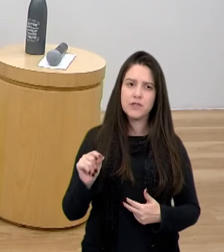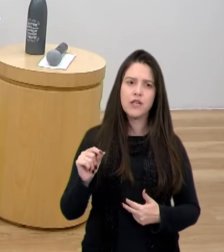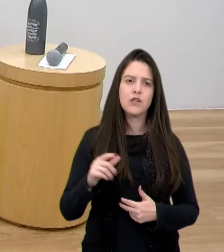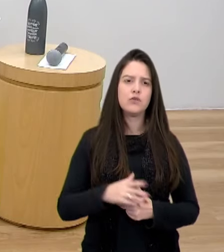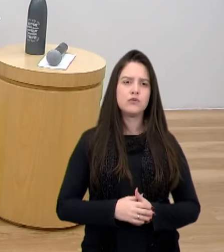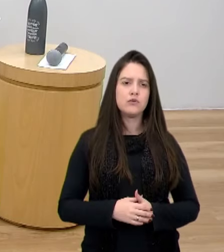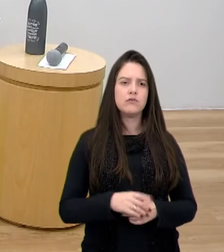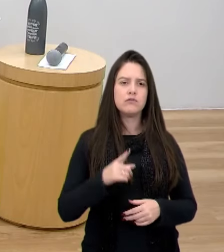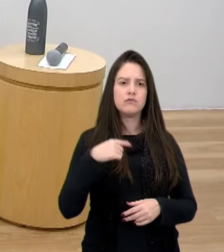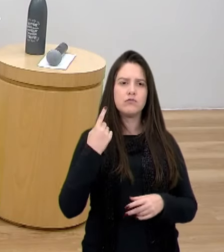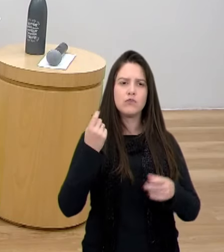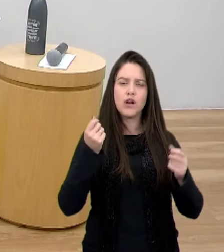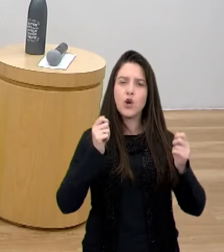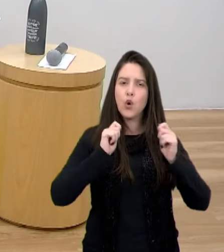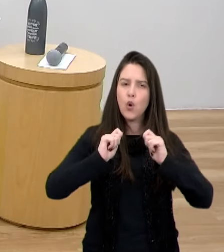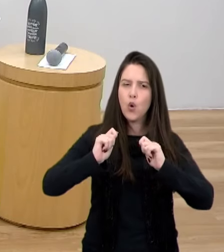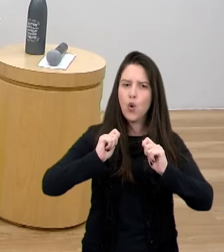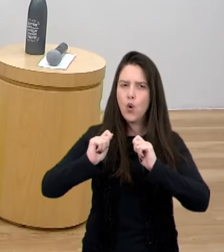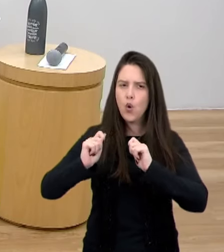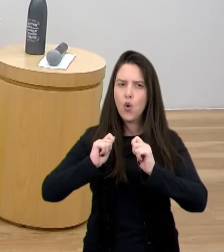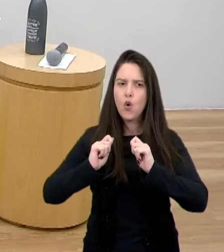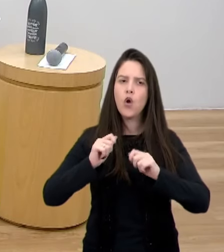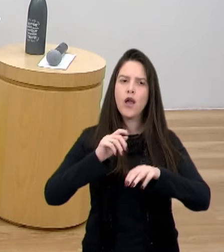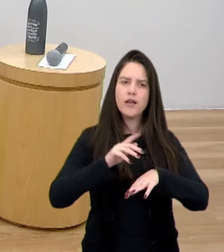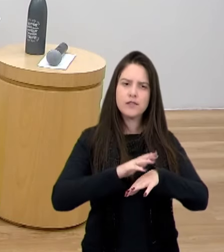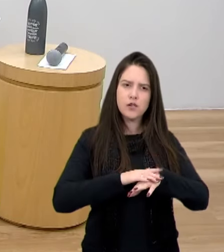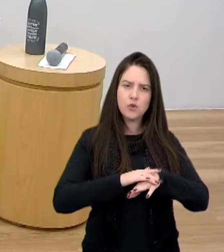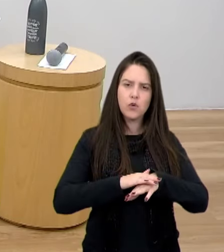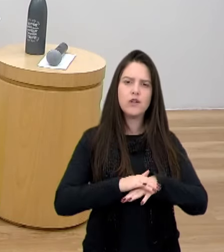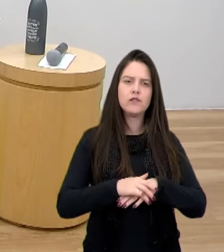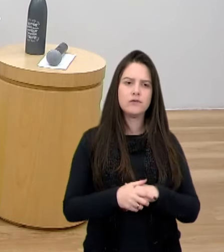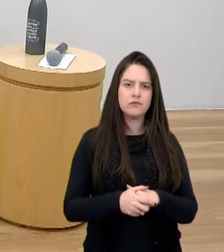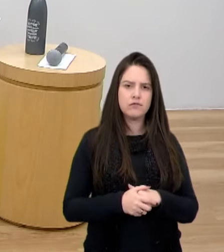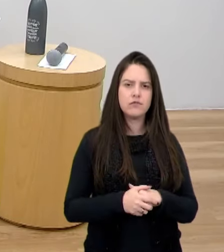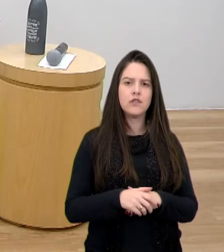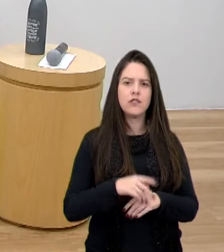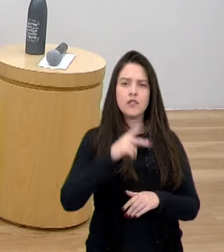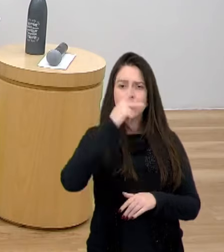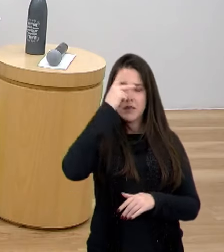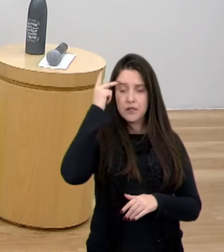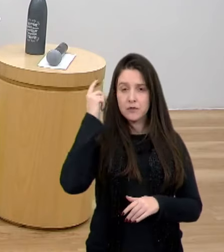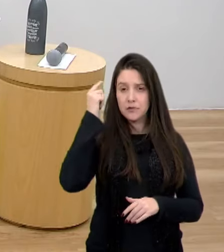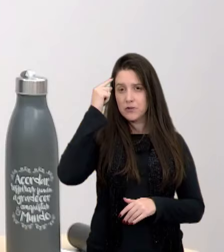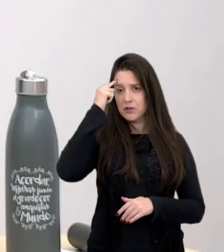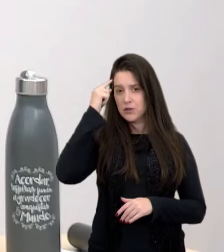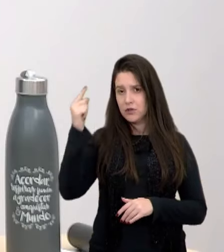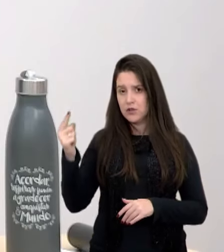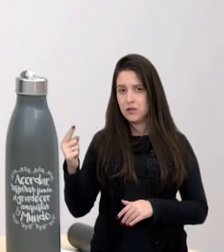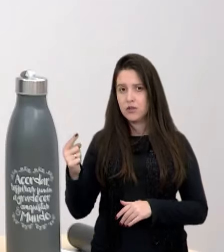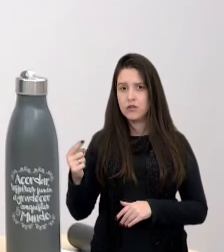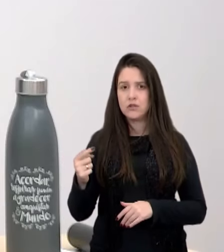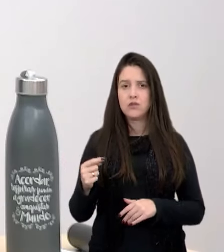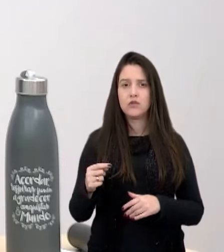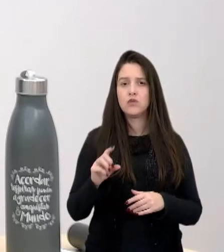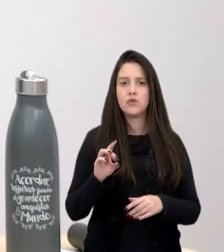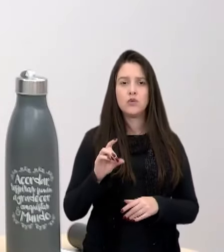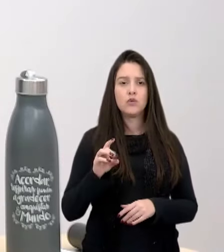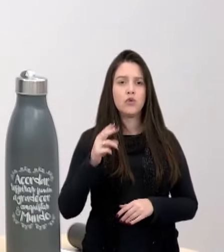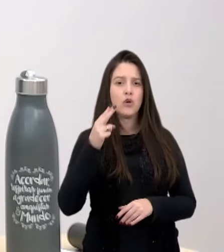Pra gente, então, controlar essa doença, né, Eve? Aí as pessoas pensam que só diminuindo, por exemplo,